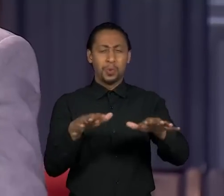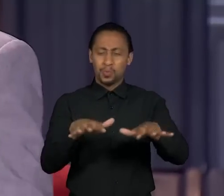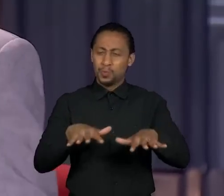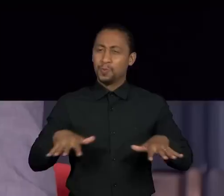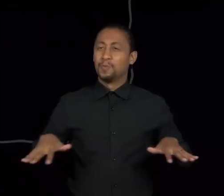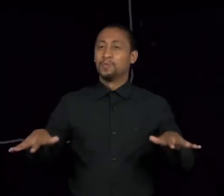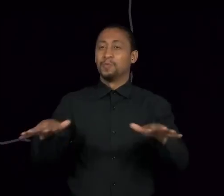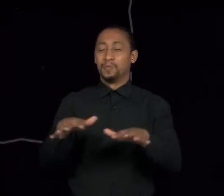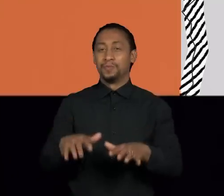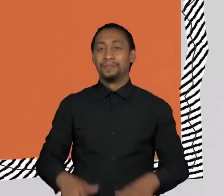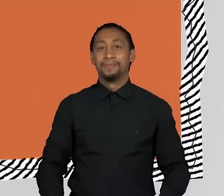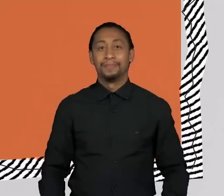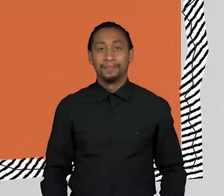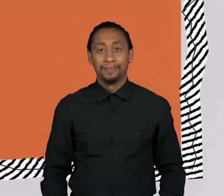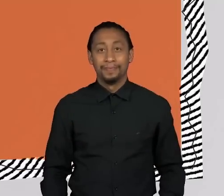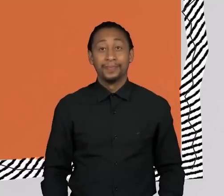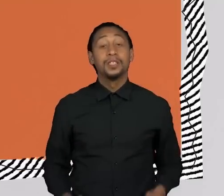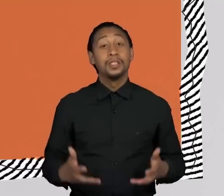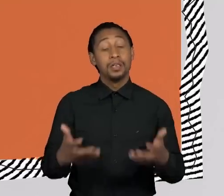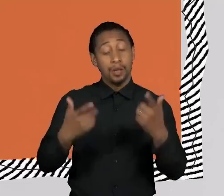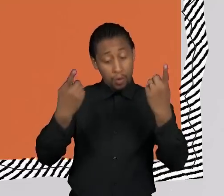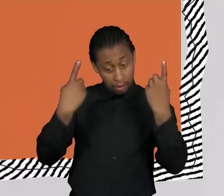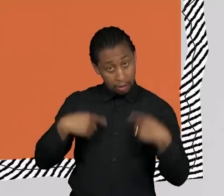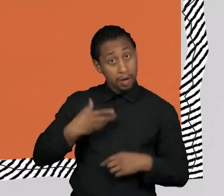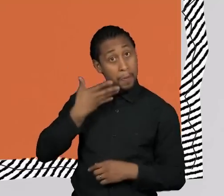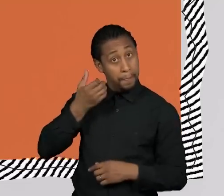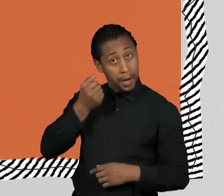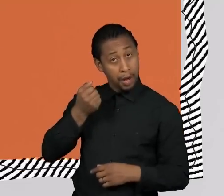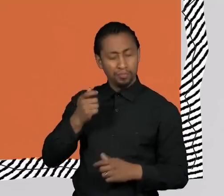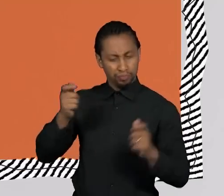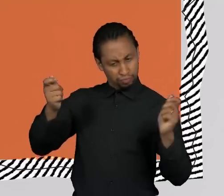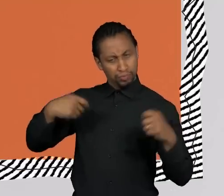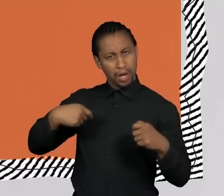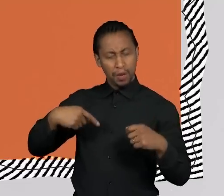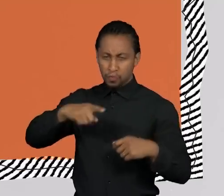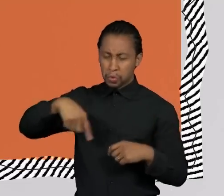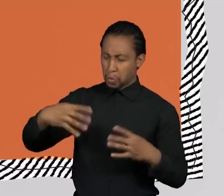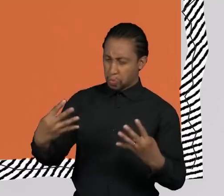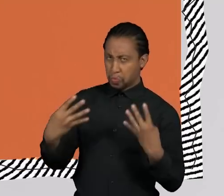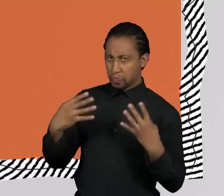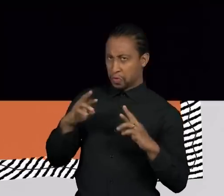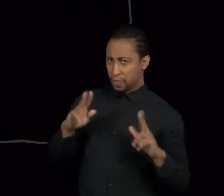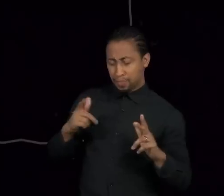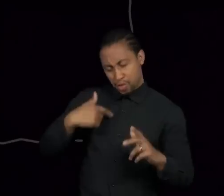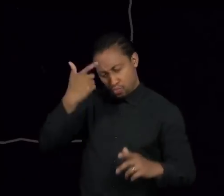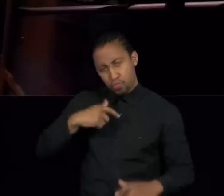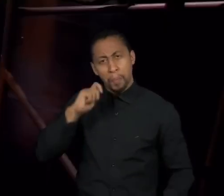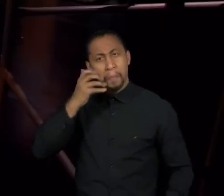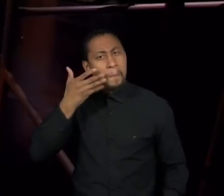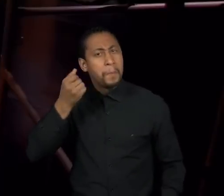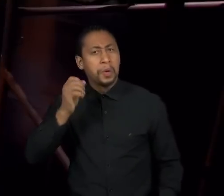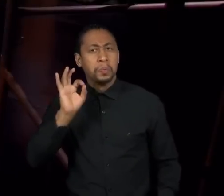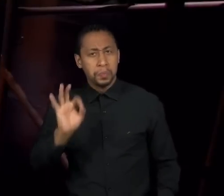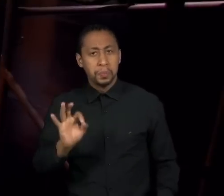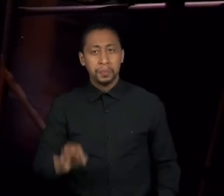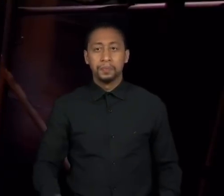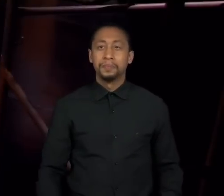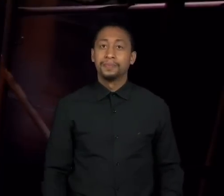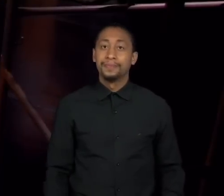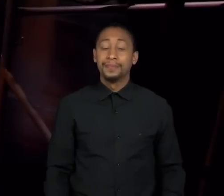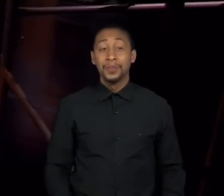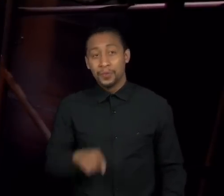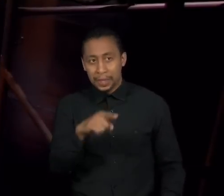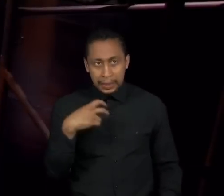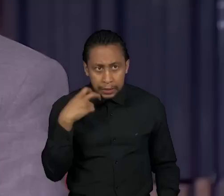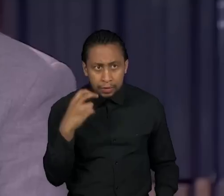periférica estranha. Se eu quero ser branco, eu vou ser, mesmo que ninguém me leia dessa forma, porque no caso eu sou. Você é extremamente